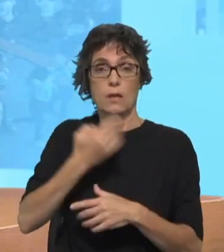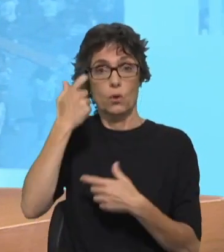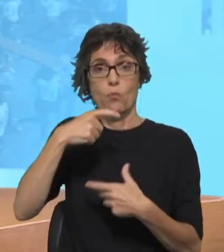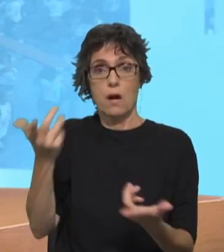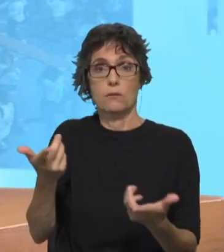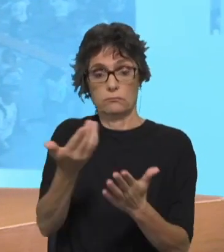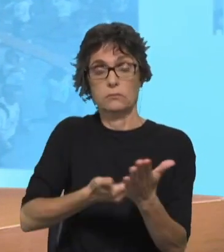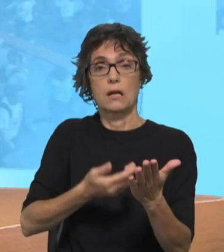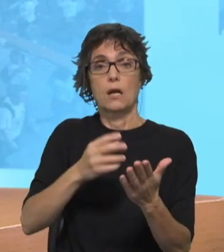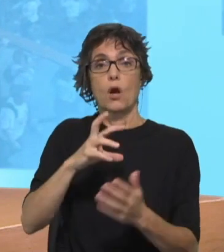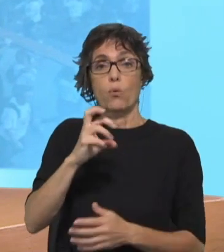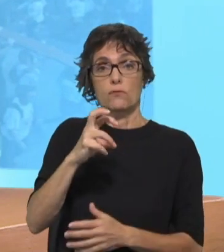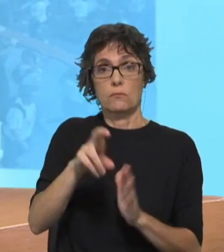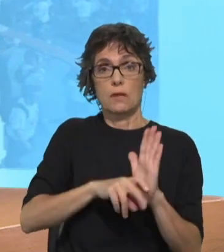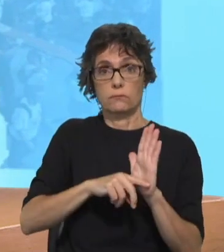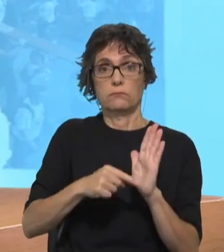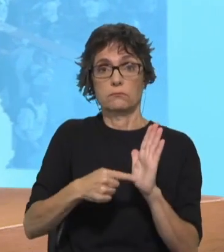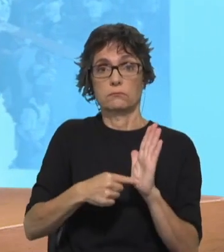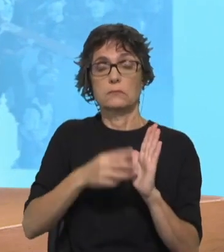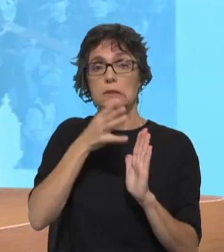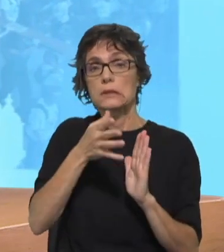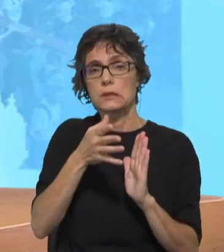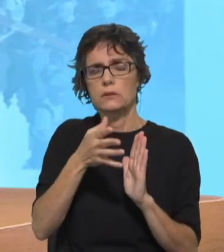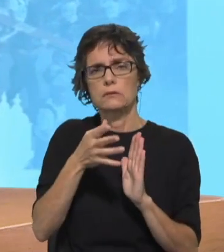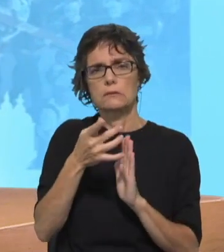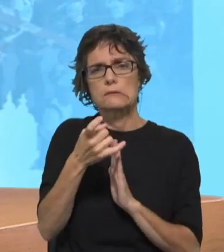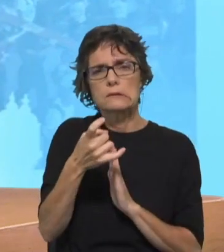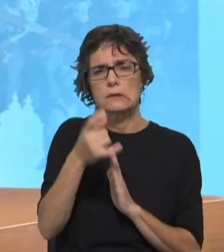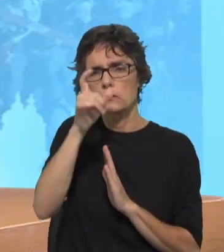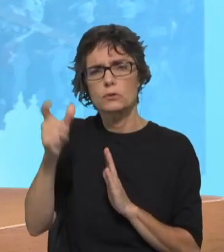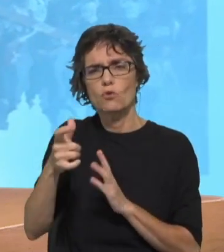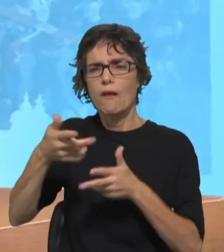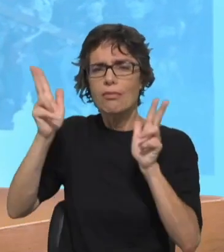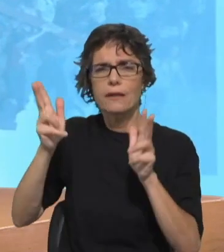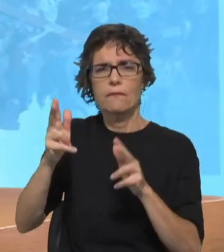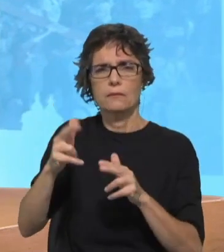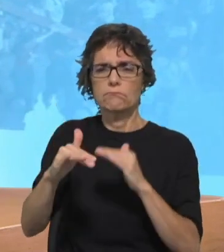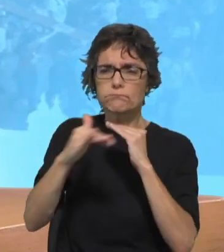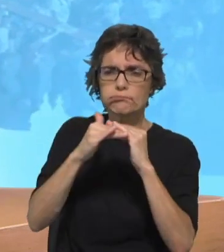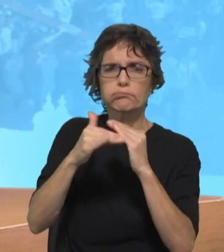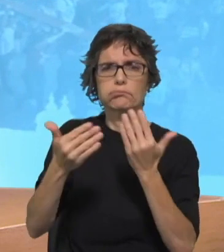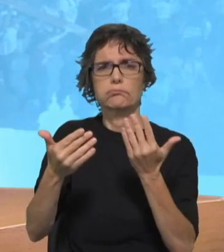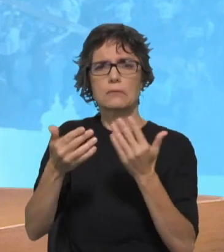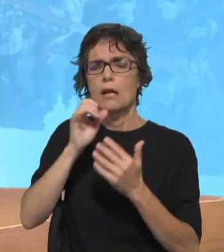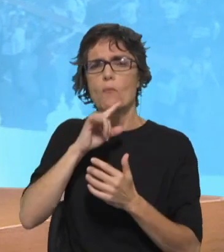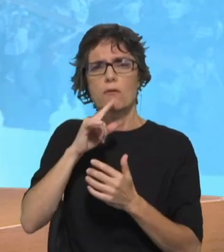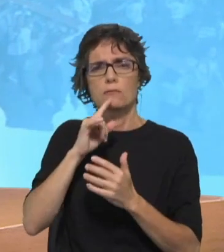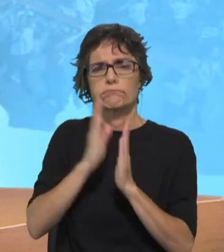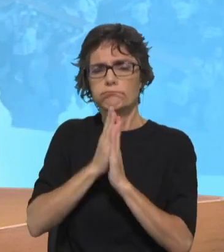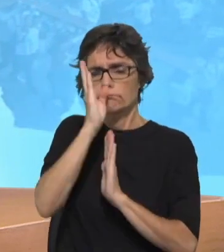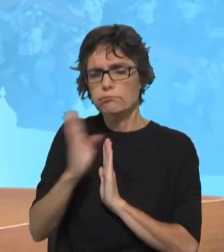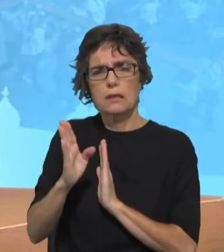sobre a possibilidade, a necessidade das pessoas serem livres e iguais para poderem praticar ou não praticar